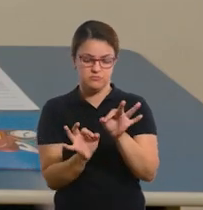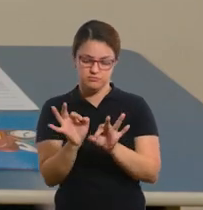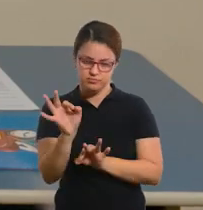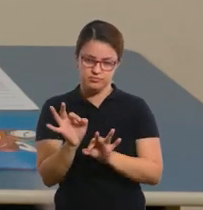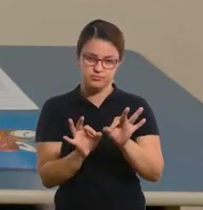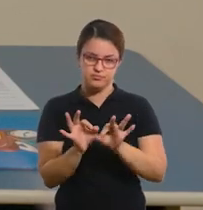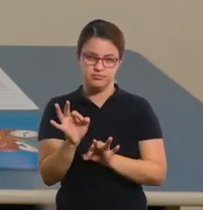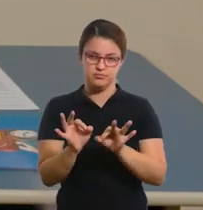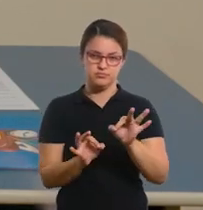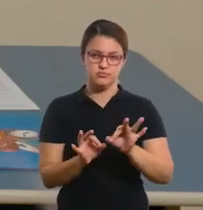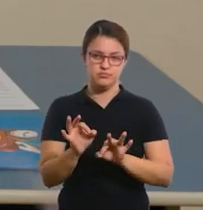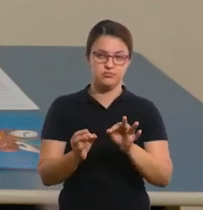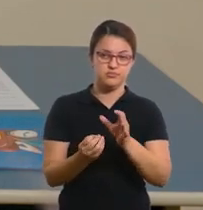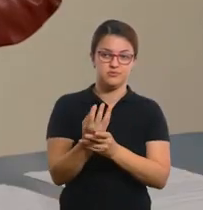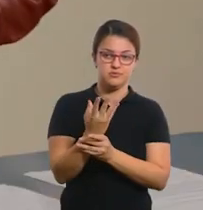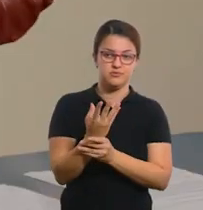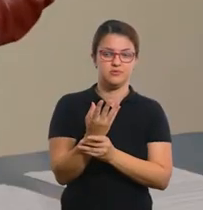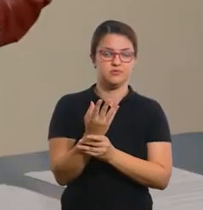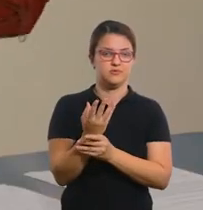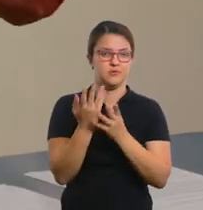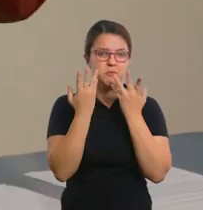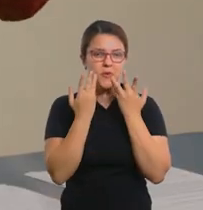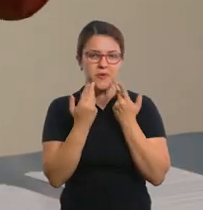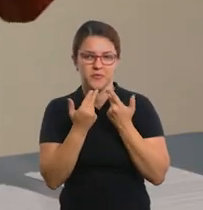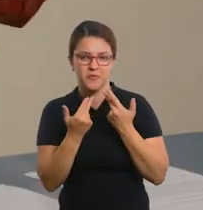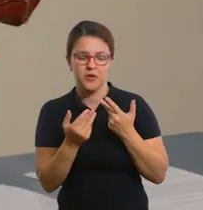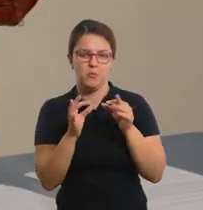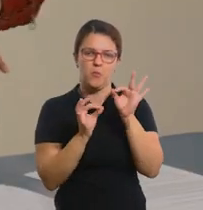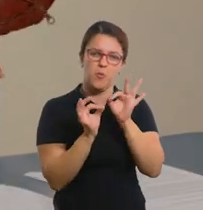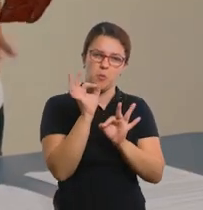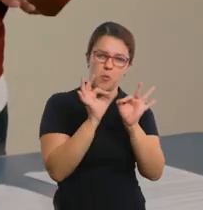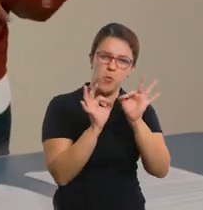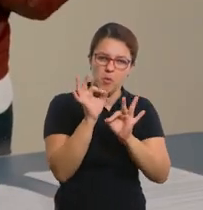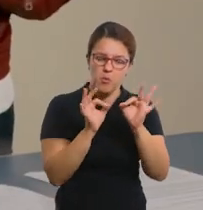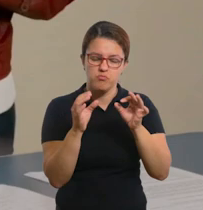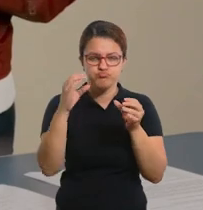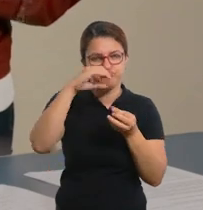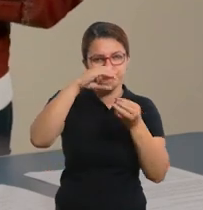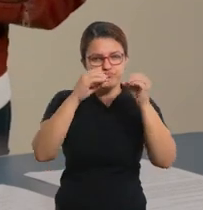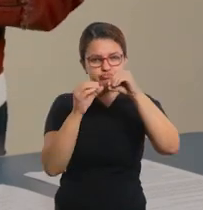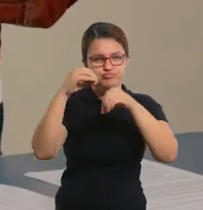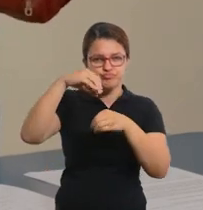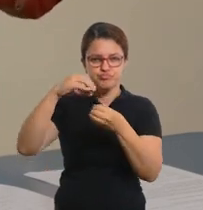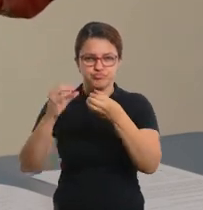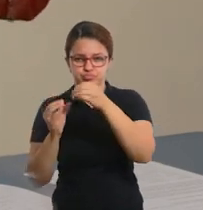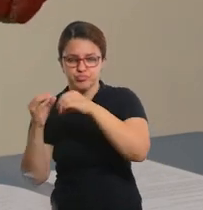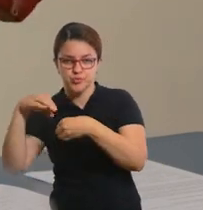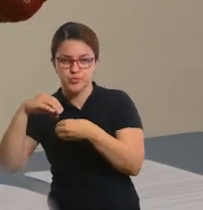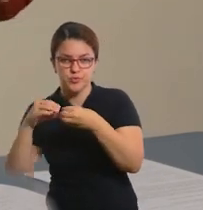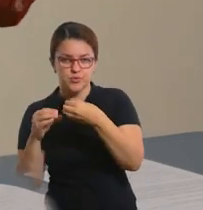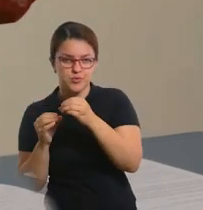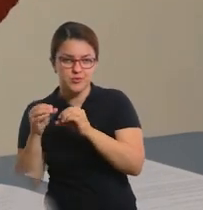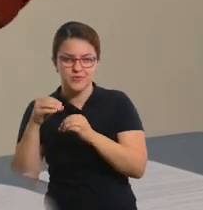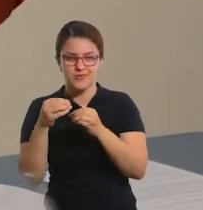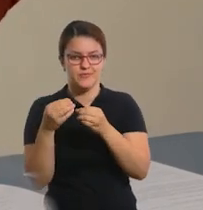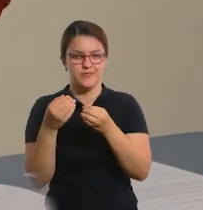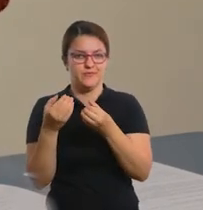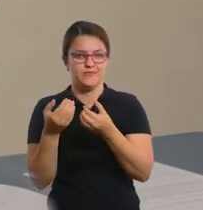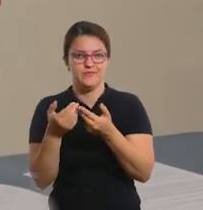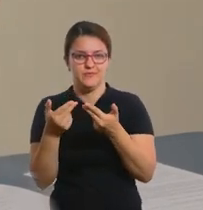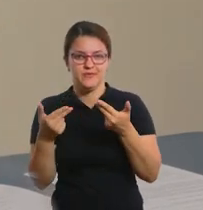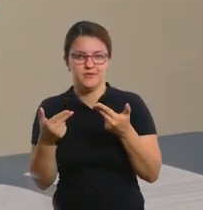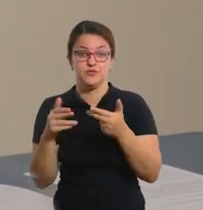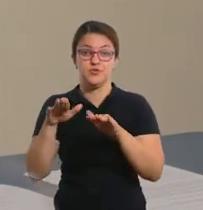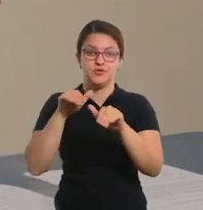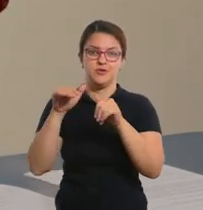o tangrã formando diferentes animais, tá bom? Forme aí vários animais com o tangrã de vocês e conta aí, chama a família de